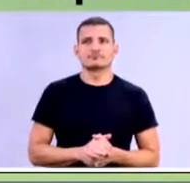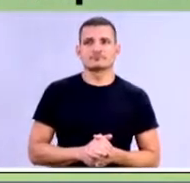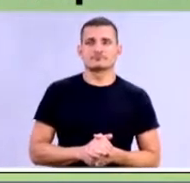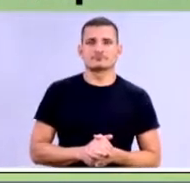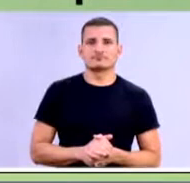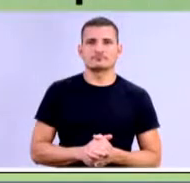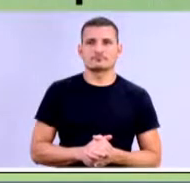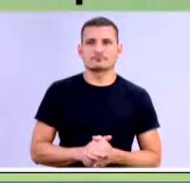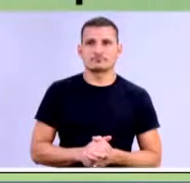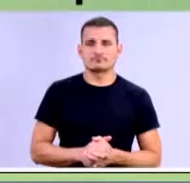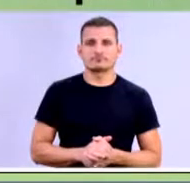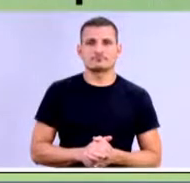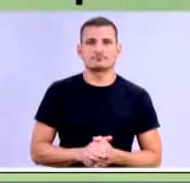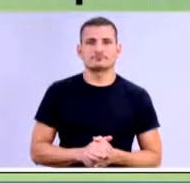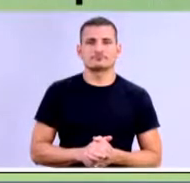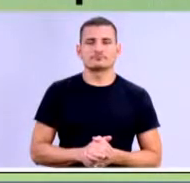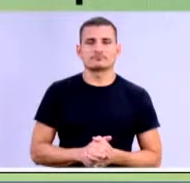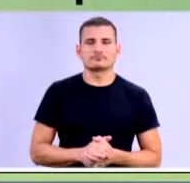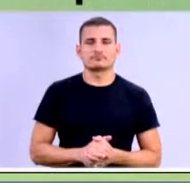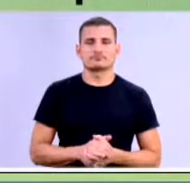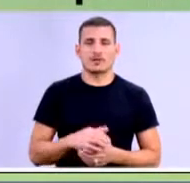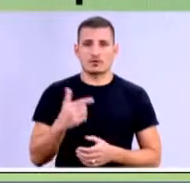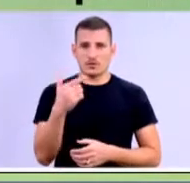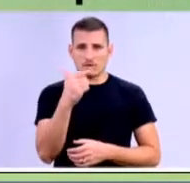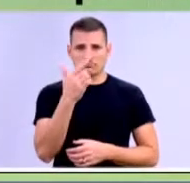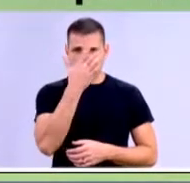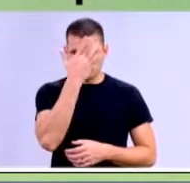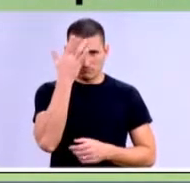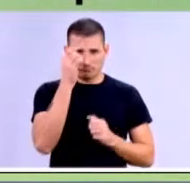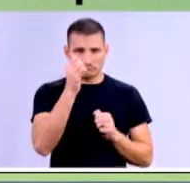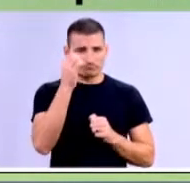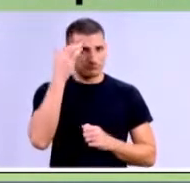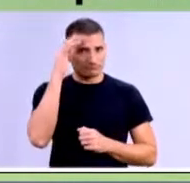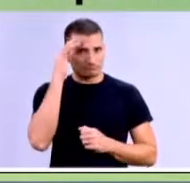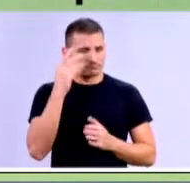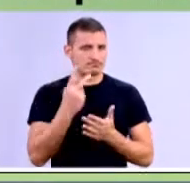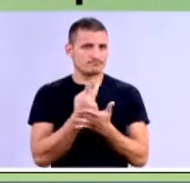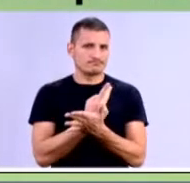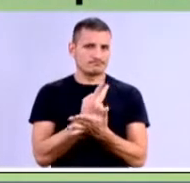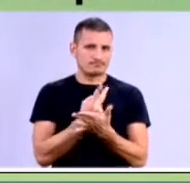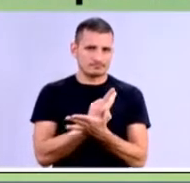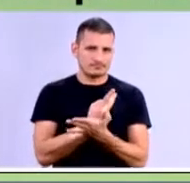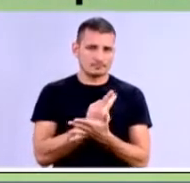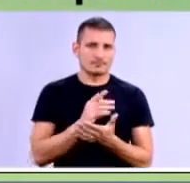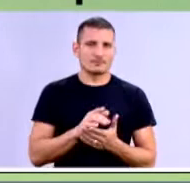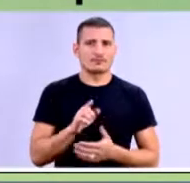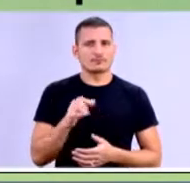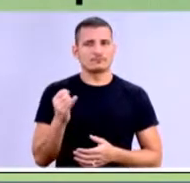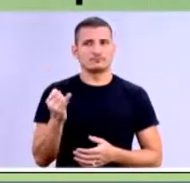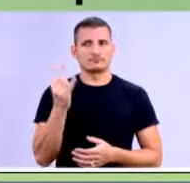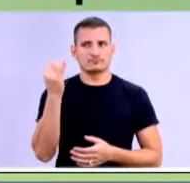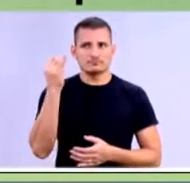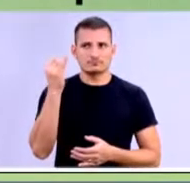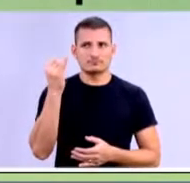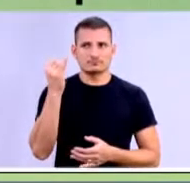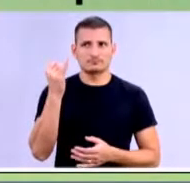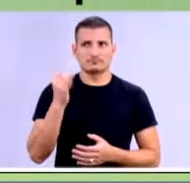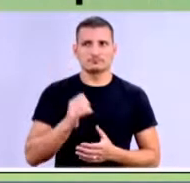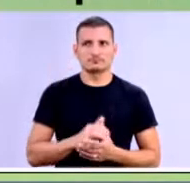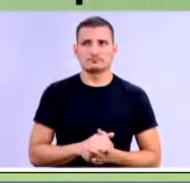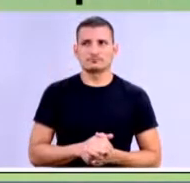seja mal interpretado. Olha só, é importantíssimo ter claro que